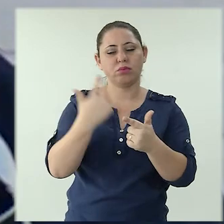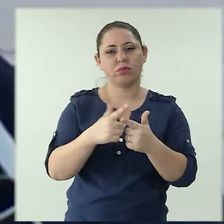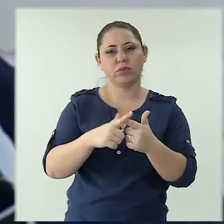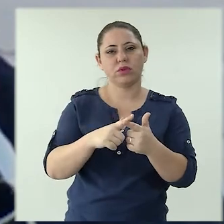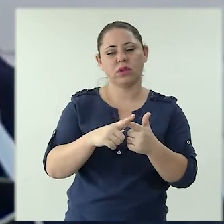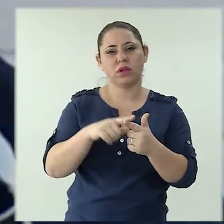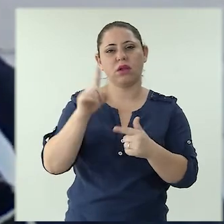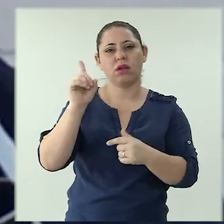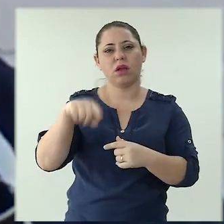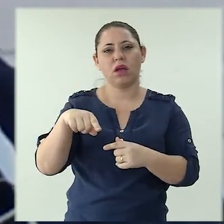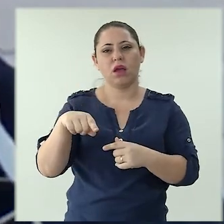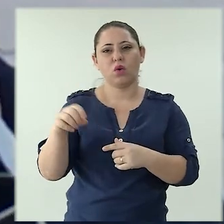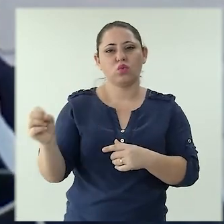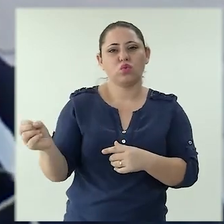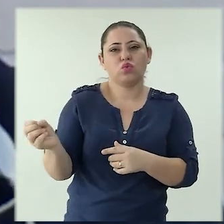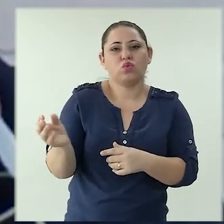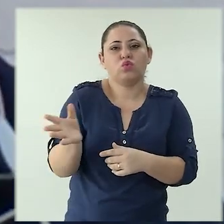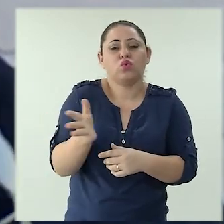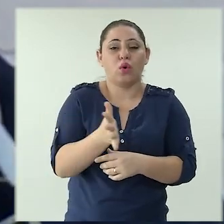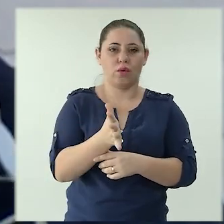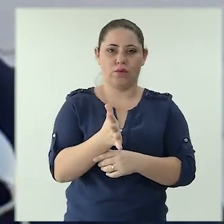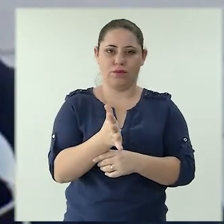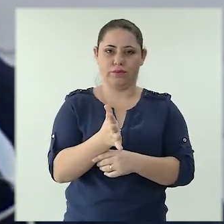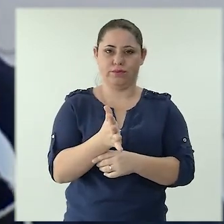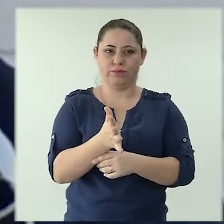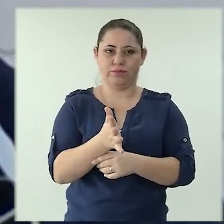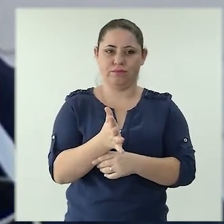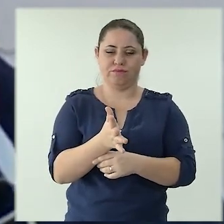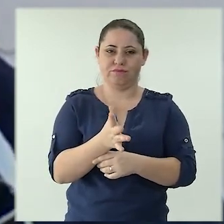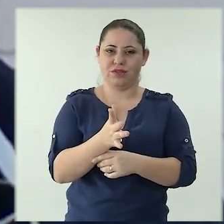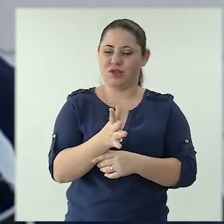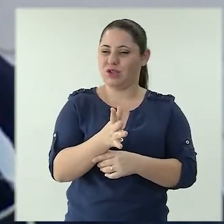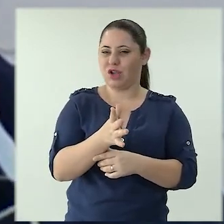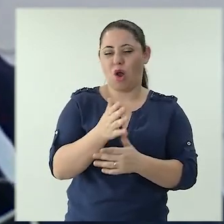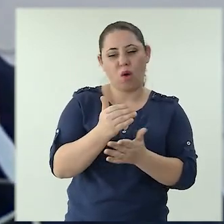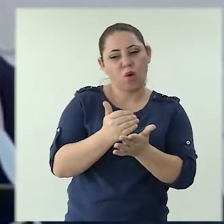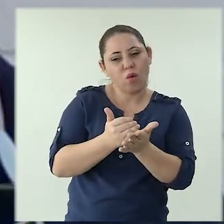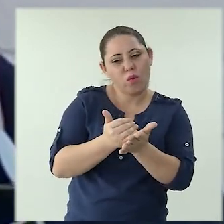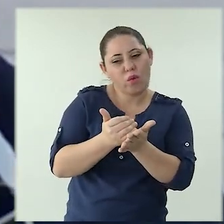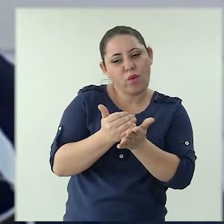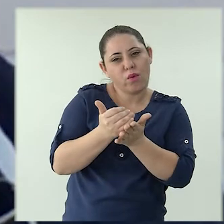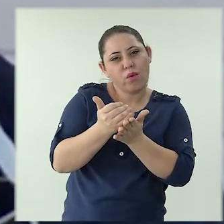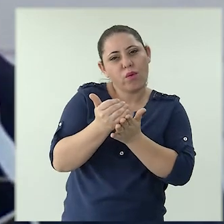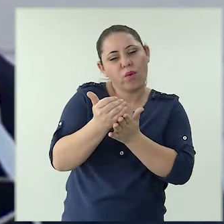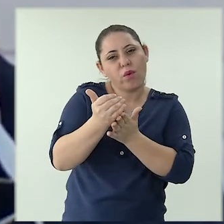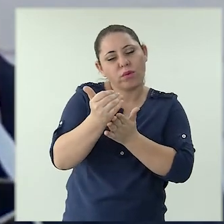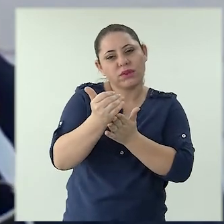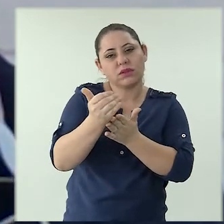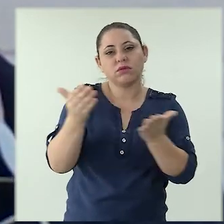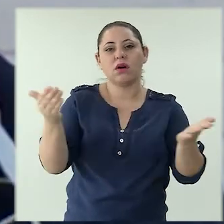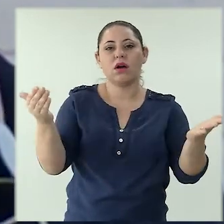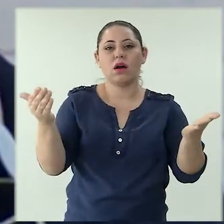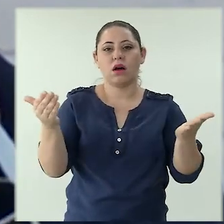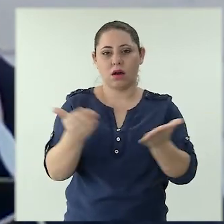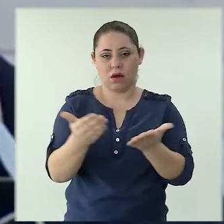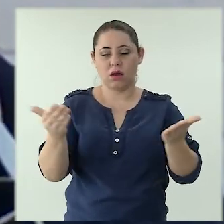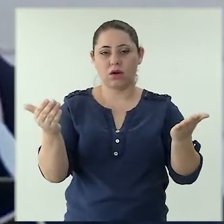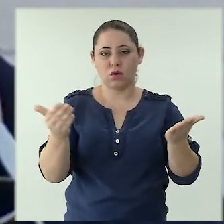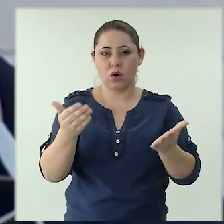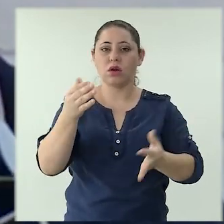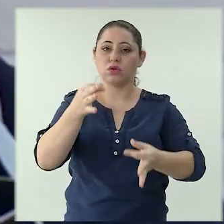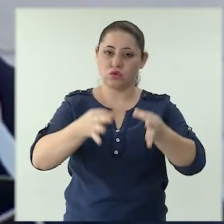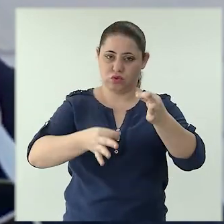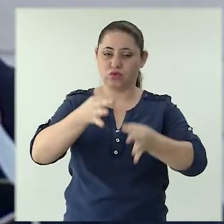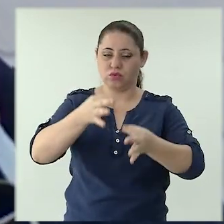é um procedimento novo, né, que ainda está engatinhando perante o